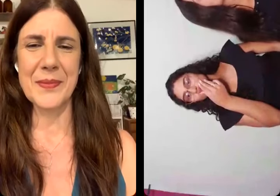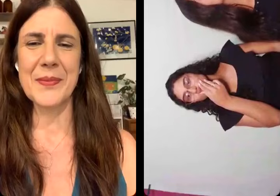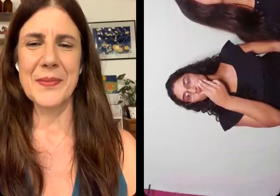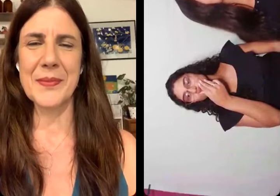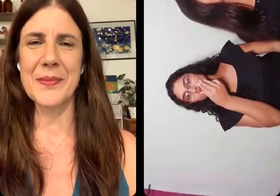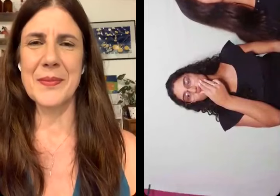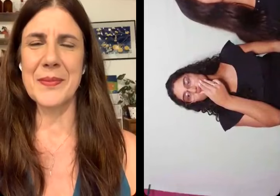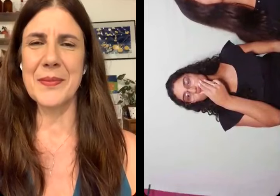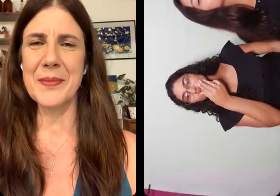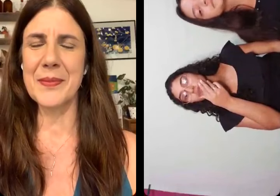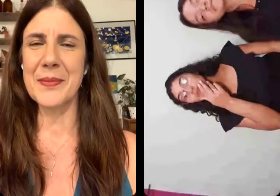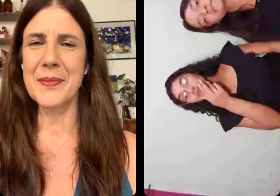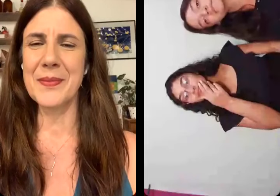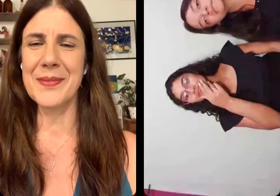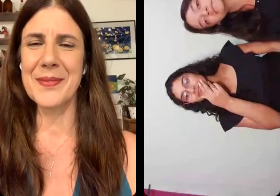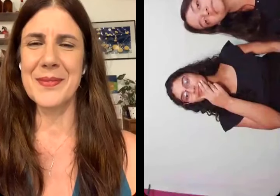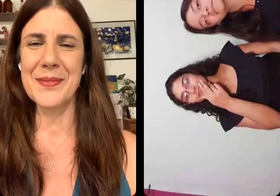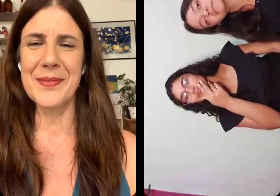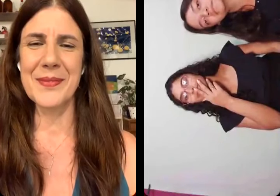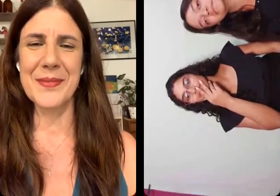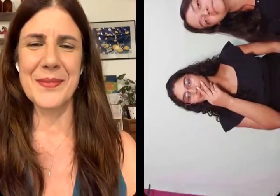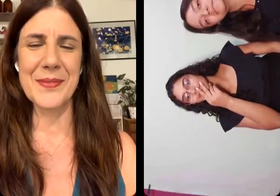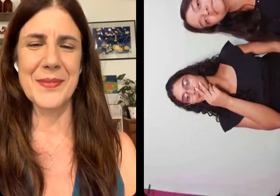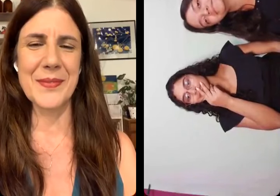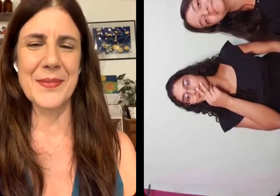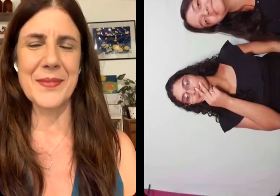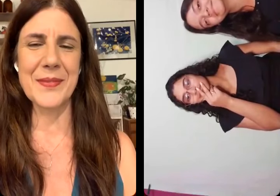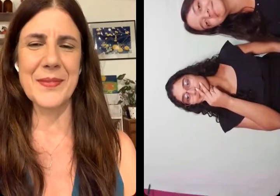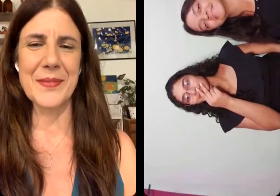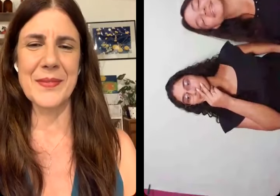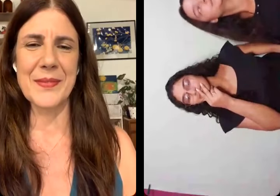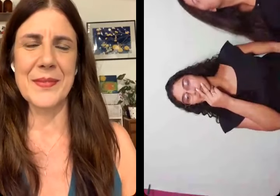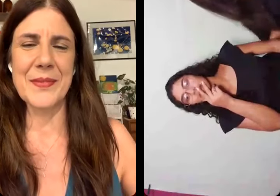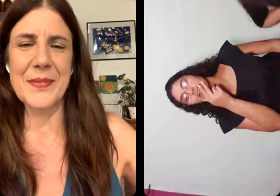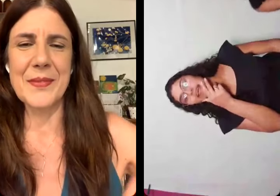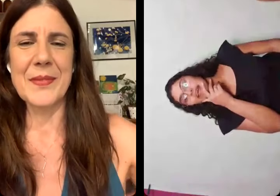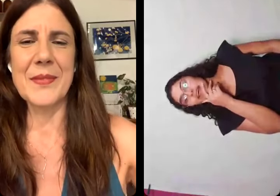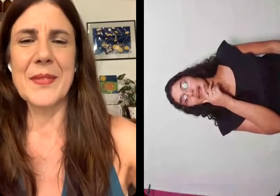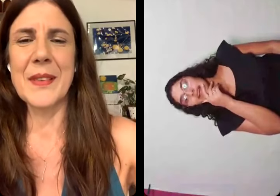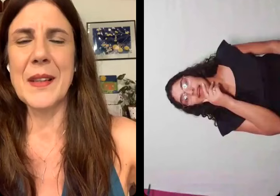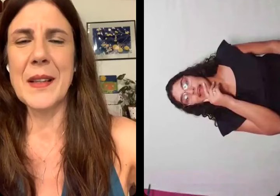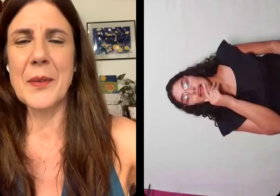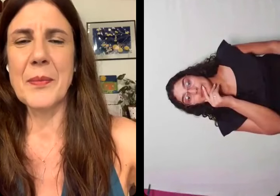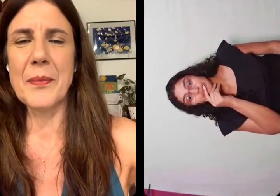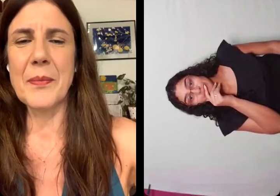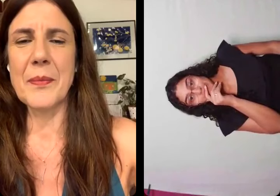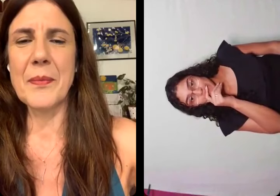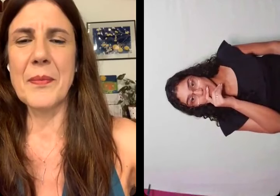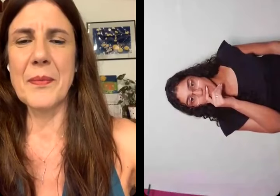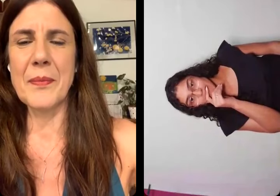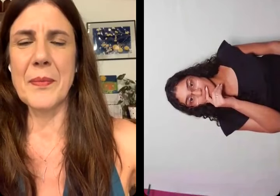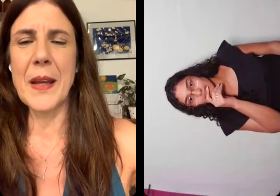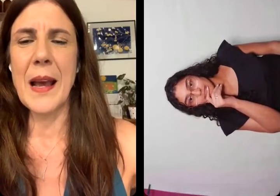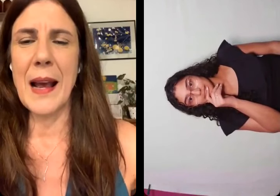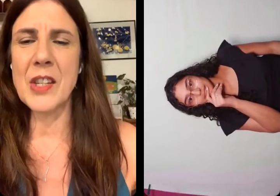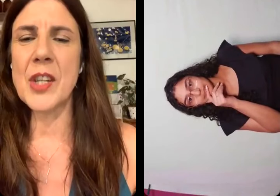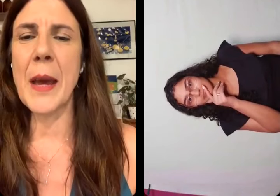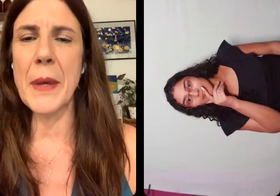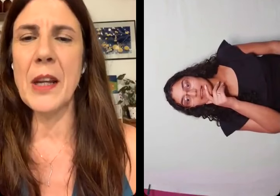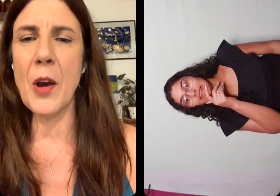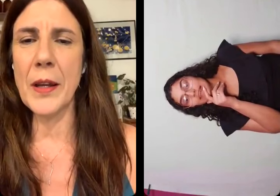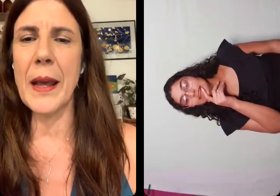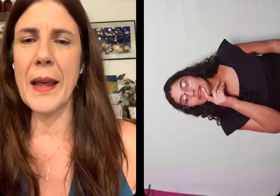Meninas, vocês estão de lado aqui pra gente. Será que dá pra virar? Ou a gente que vira? Diga